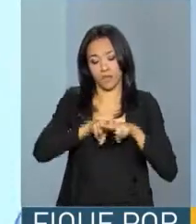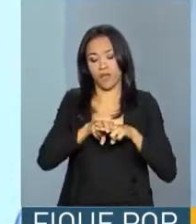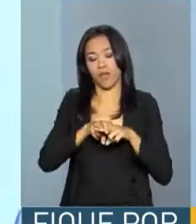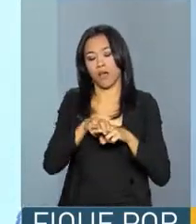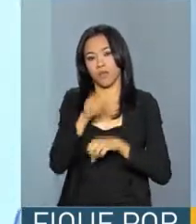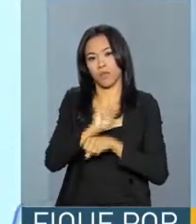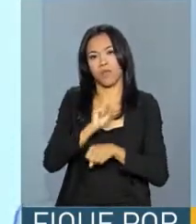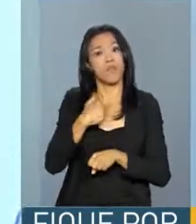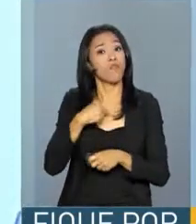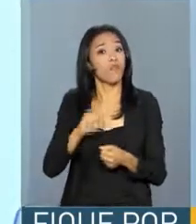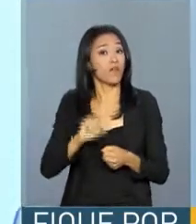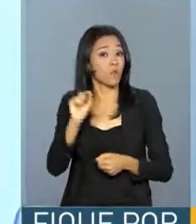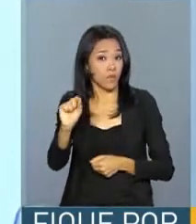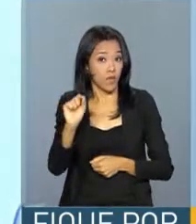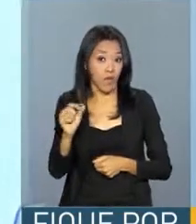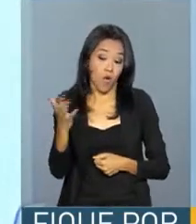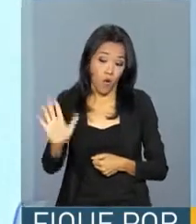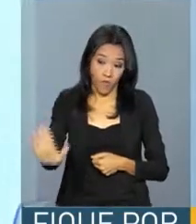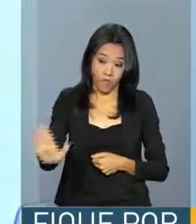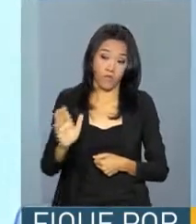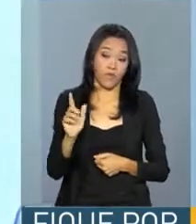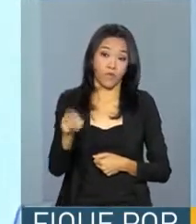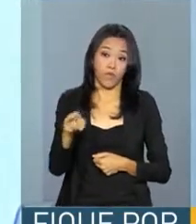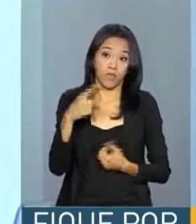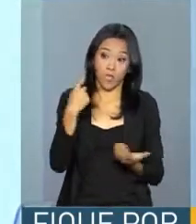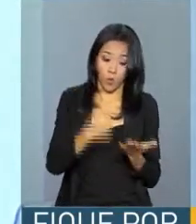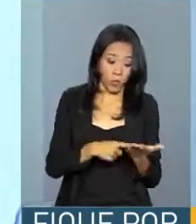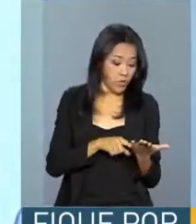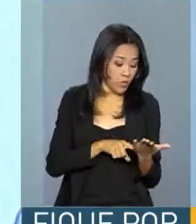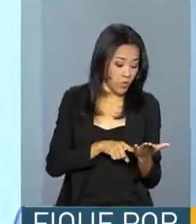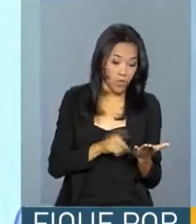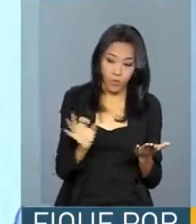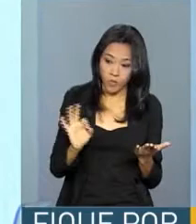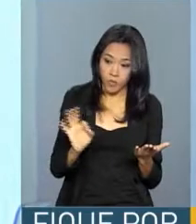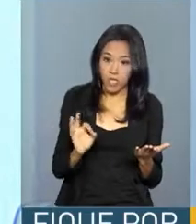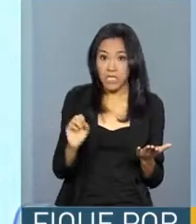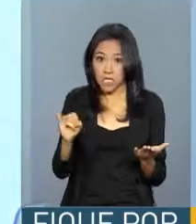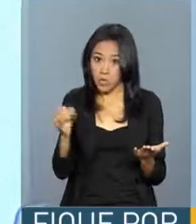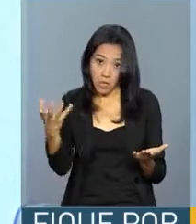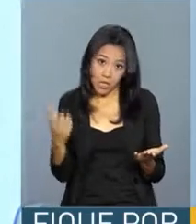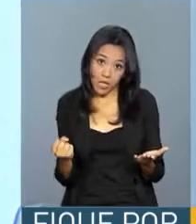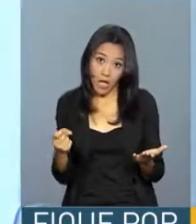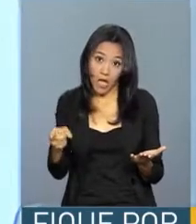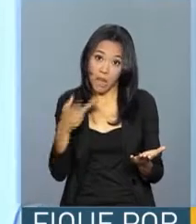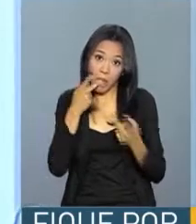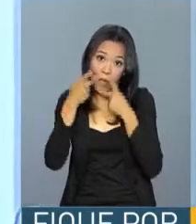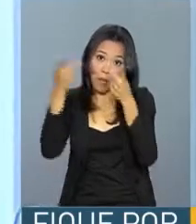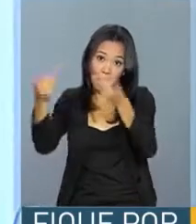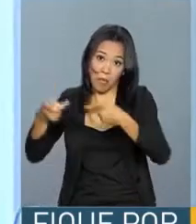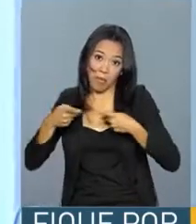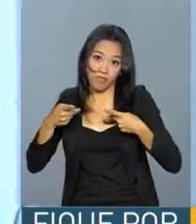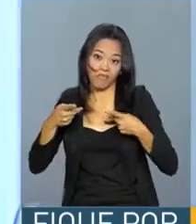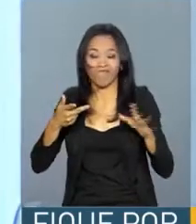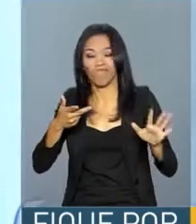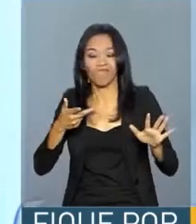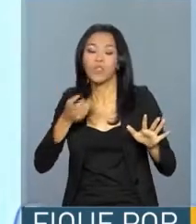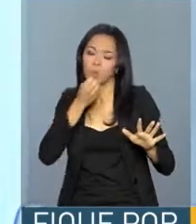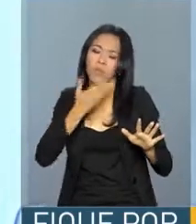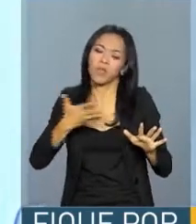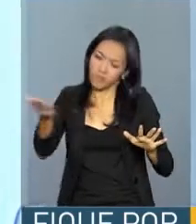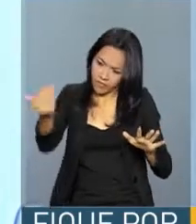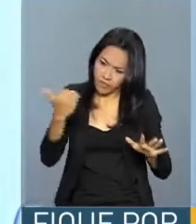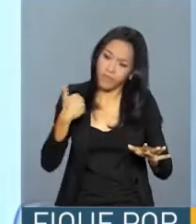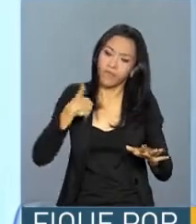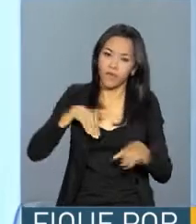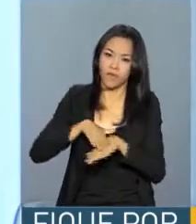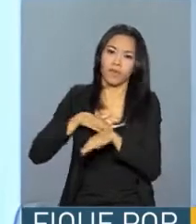O que é que eu faço? Digo, não, você não está na agenda. Se eu recebê-lo, serei criticado. Então, não faço isso. Aí eu acabo recebendo,